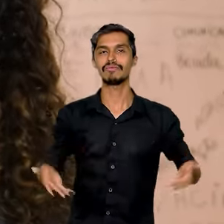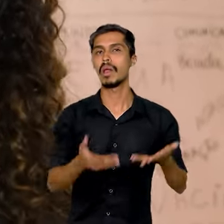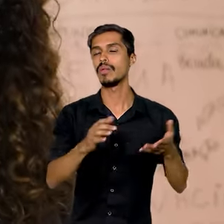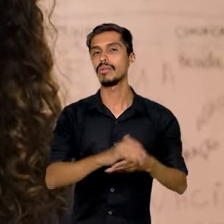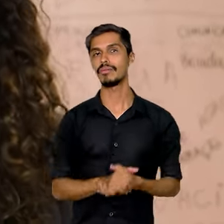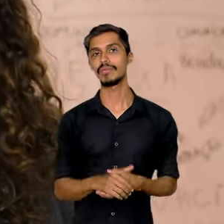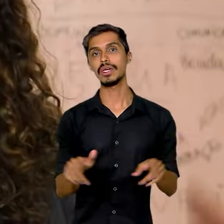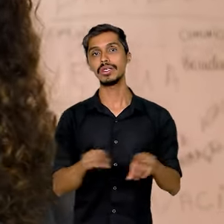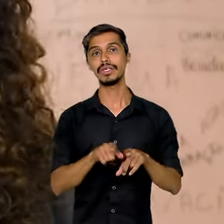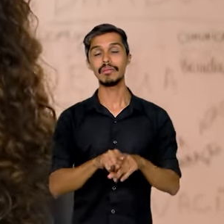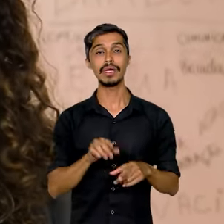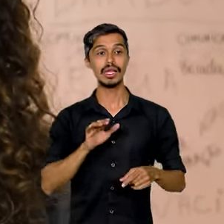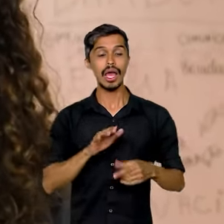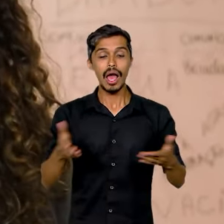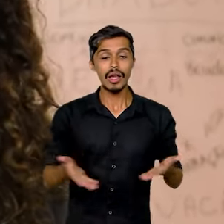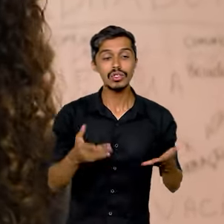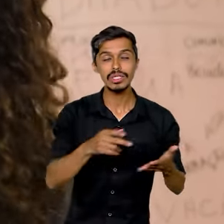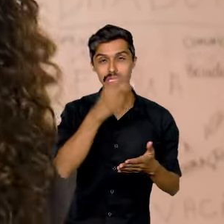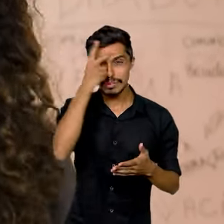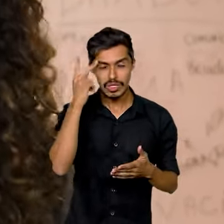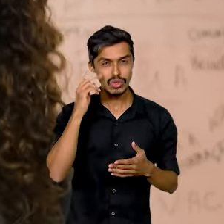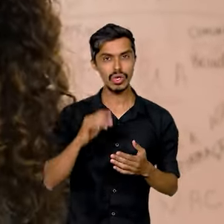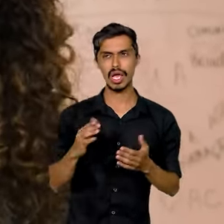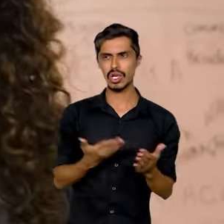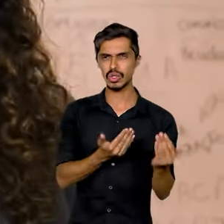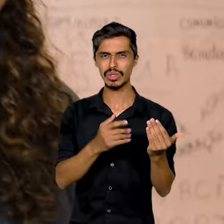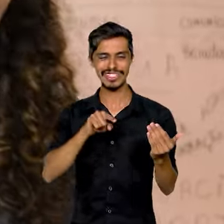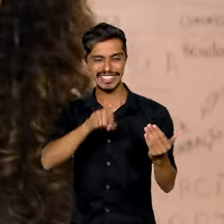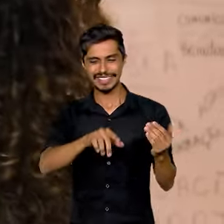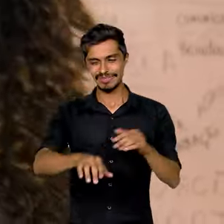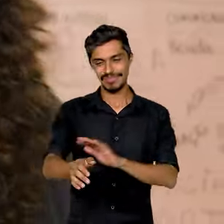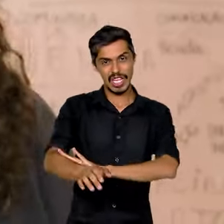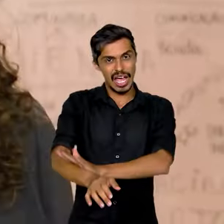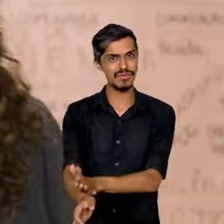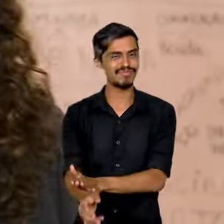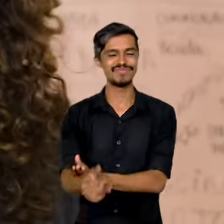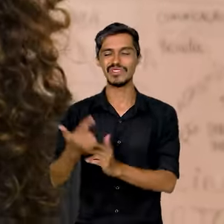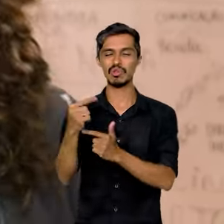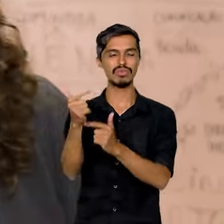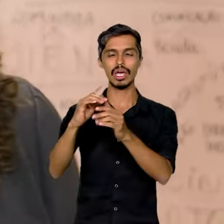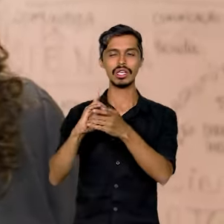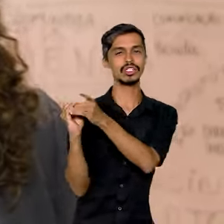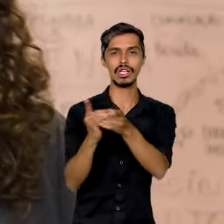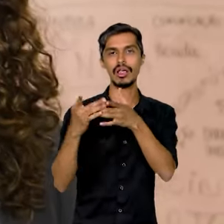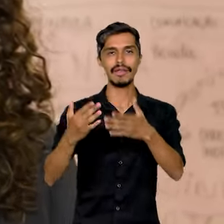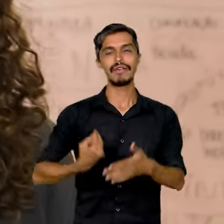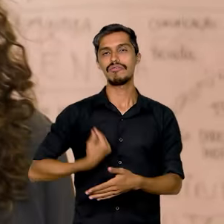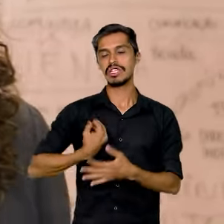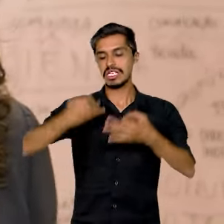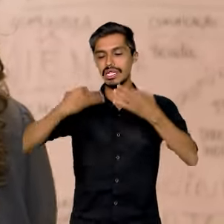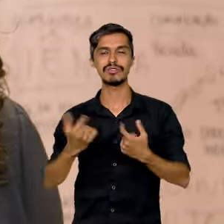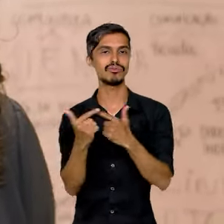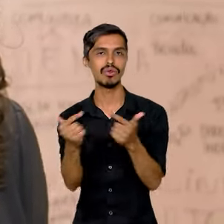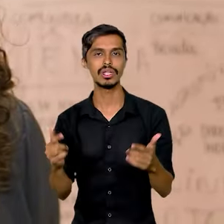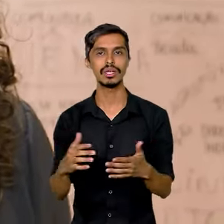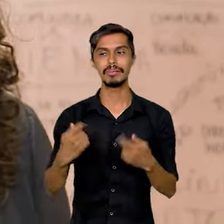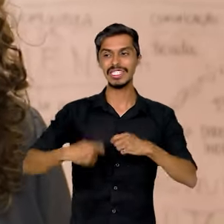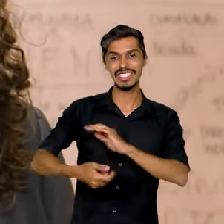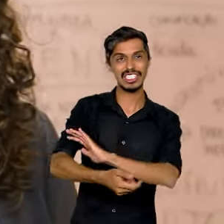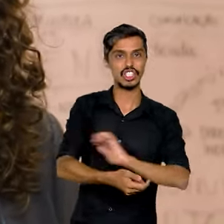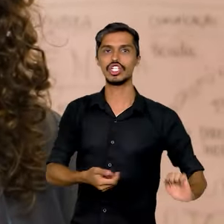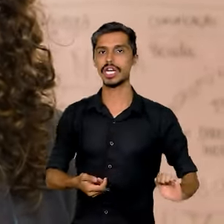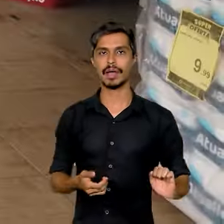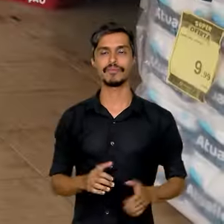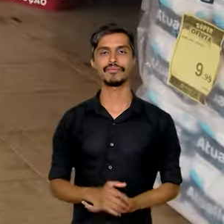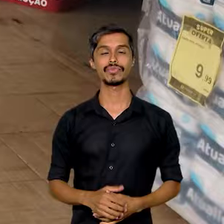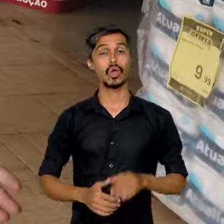vez mais fortalecer e fazer com que as pessoas entendam de uma vez por todas que com racismo a gente não tem democracia, não tem vida digna, e a gente precisa de uma vez por todas